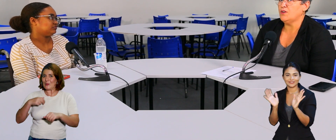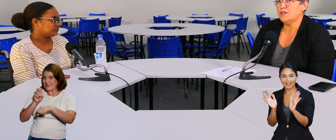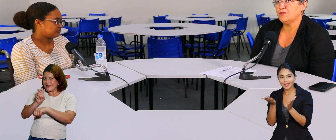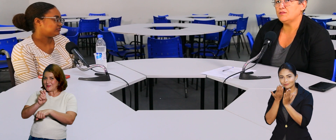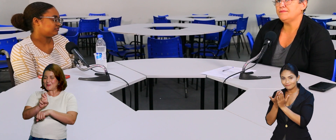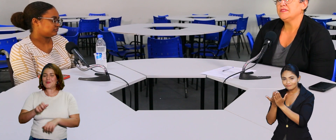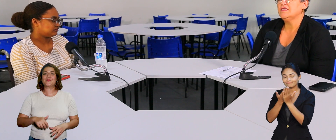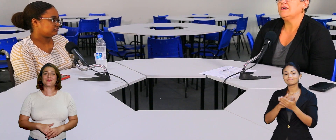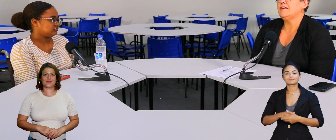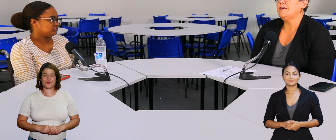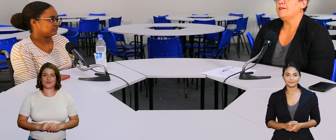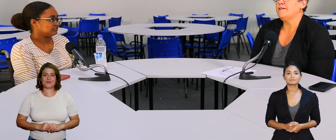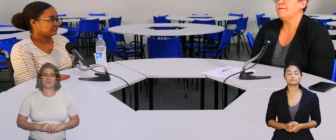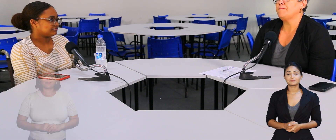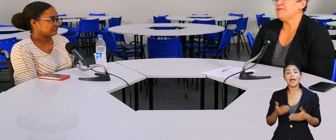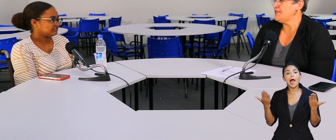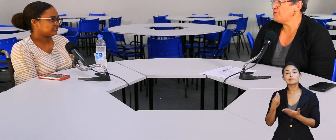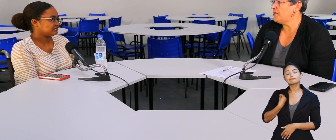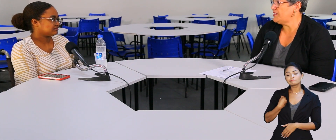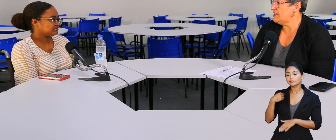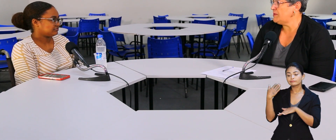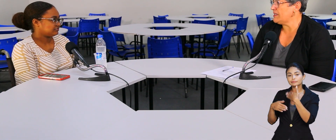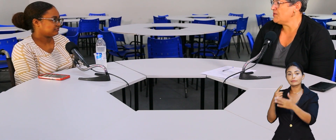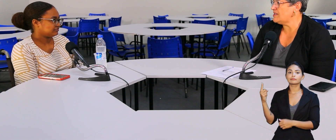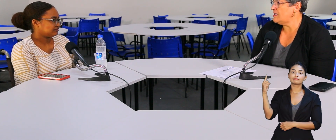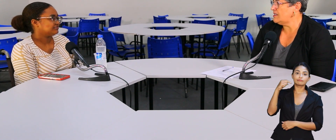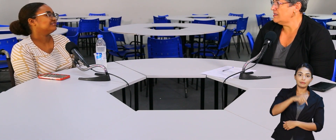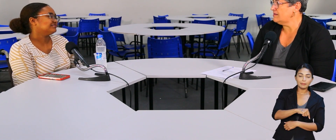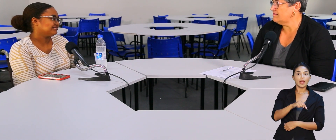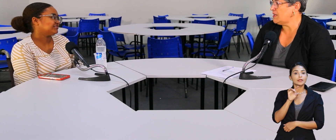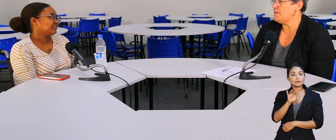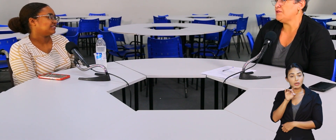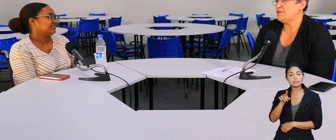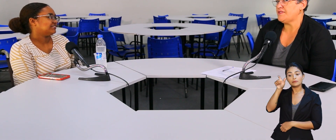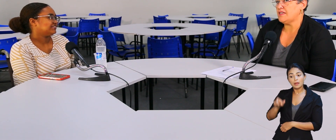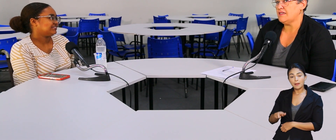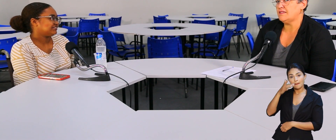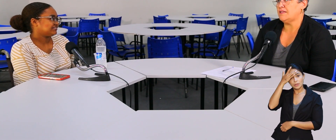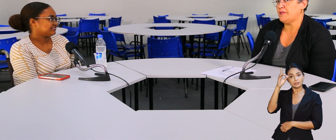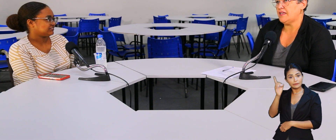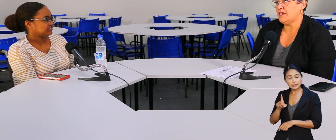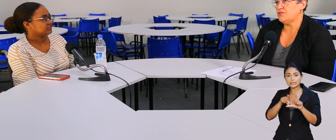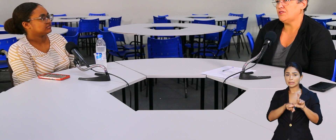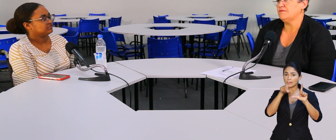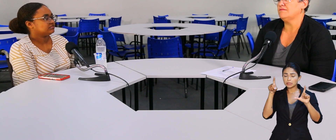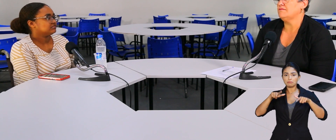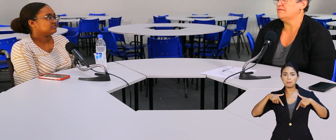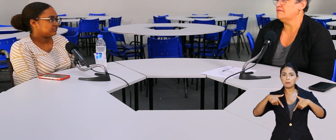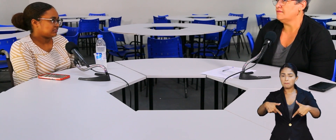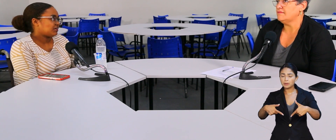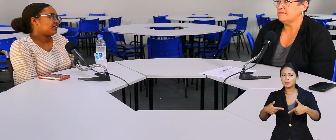quinto módulo. Está vivendo a sua vida, vem para cá sozinha. É uma pessoa com deficiência,